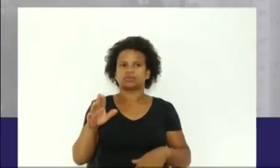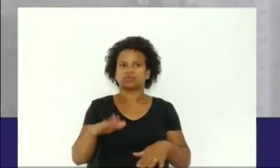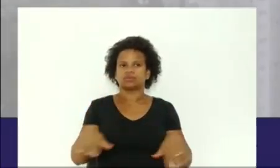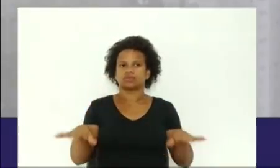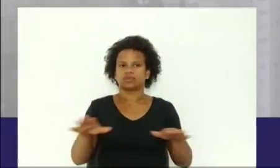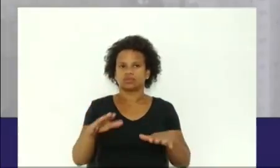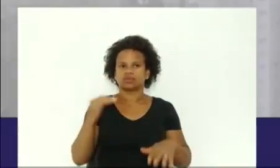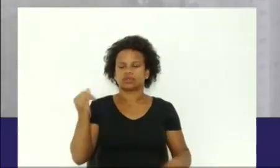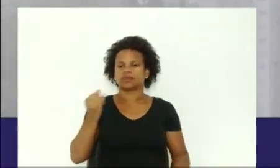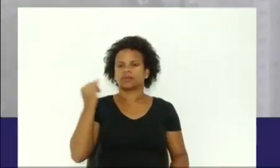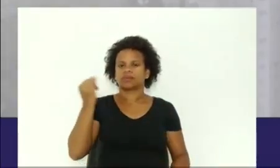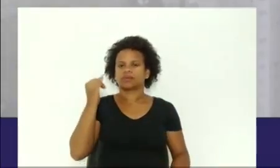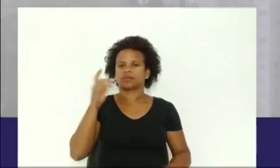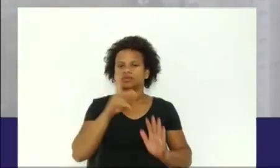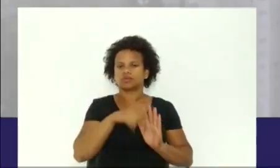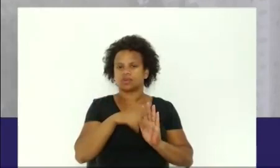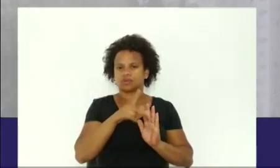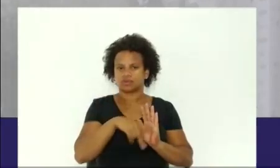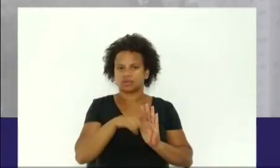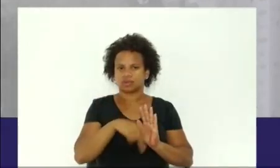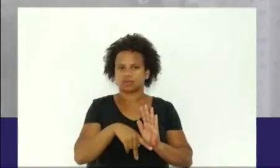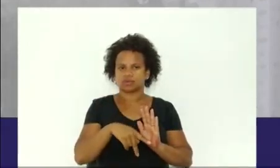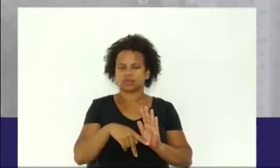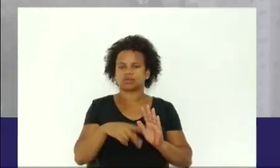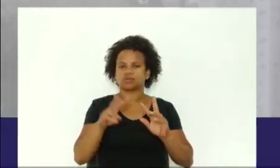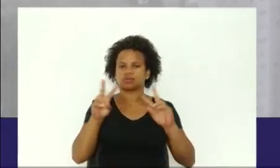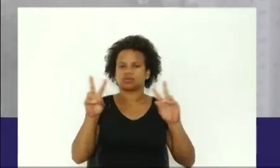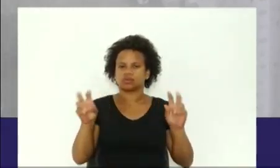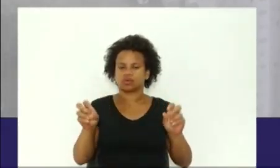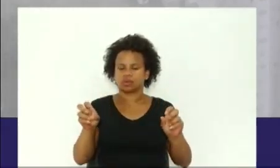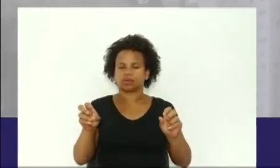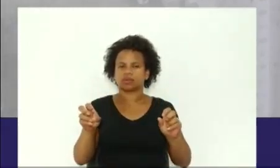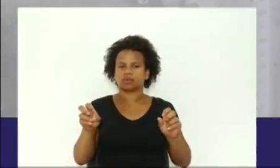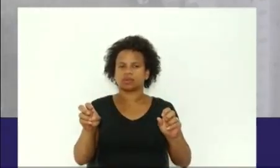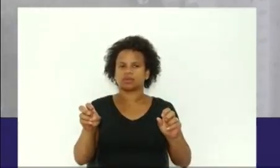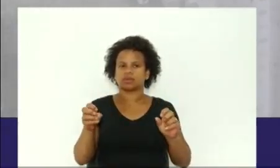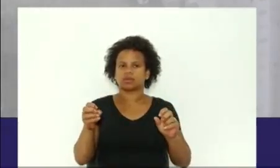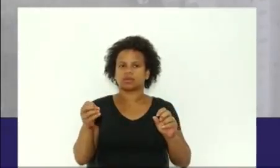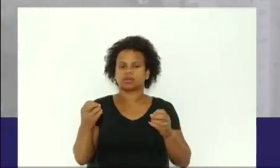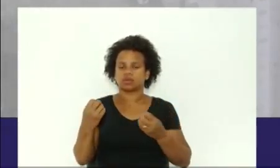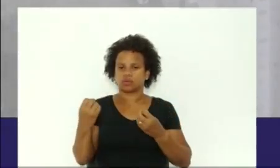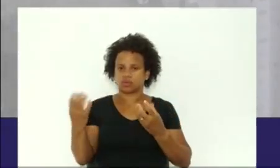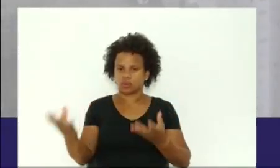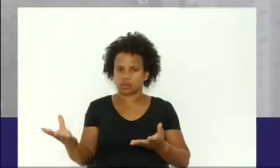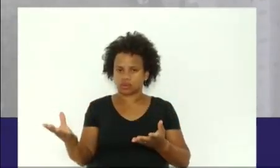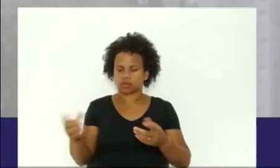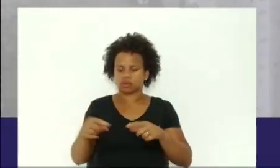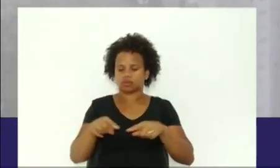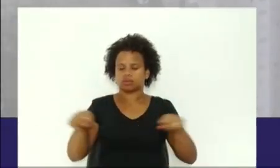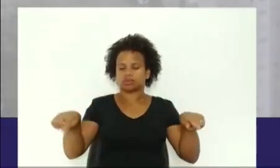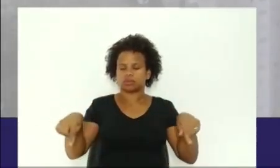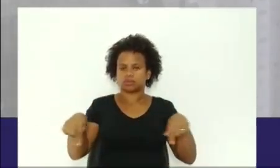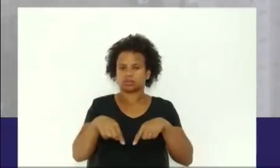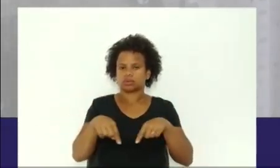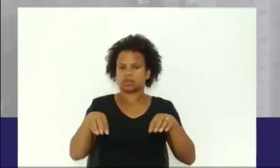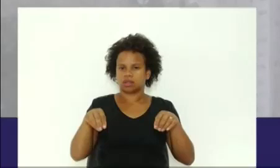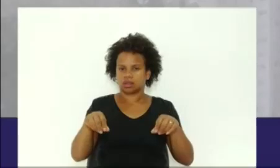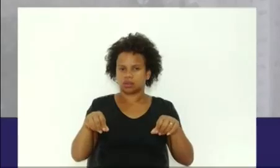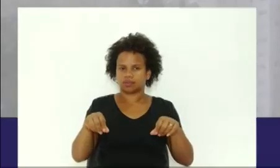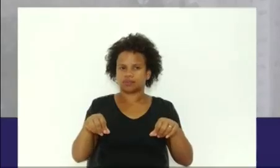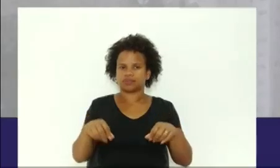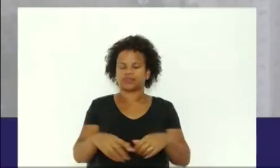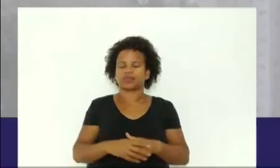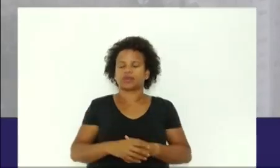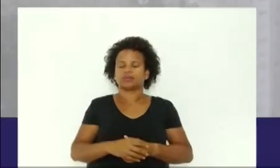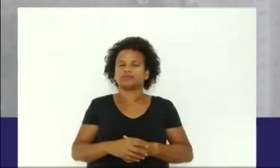importante projeto que dispõe sobre a doação de um terreno, né? No caso,